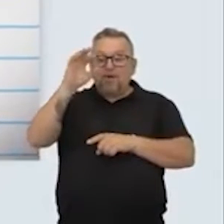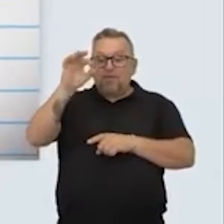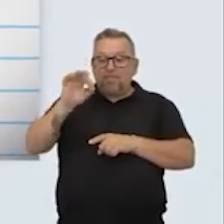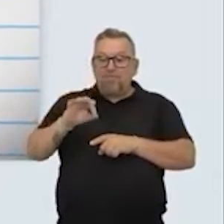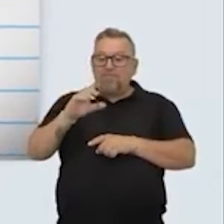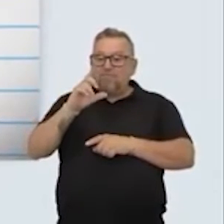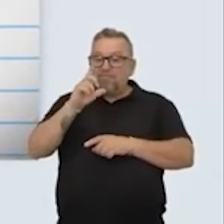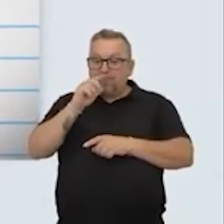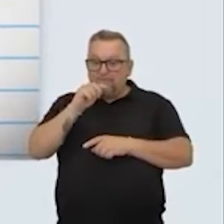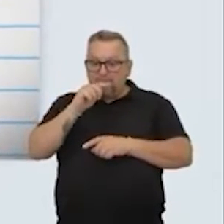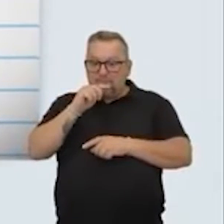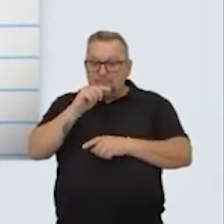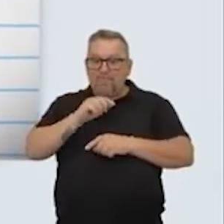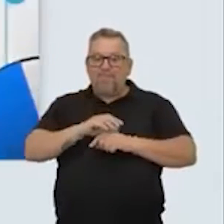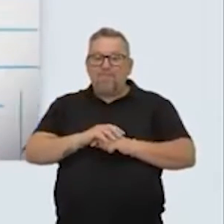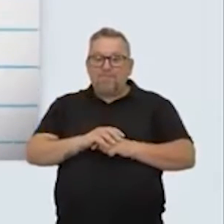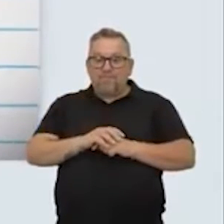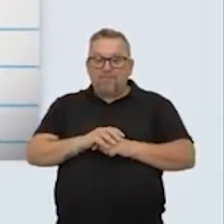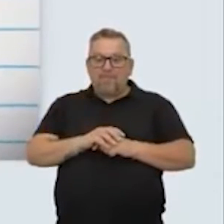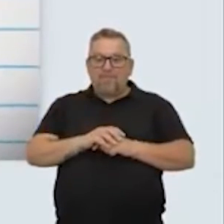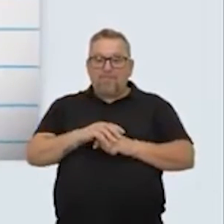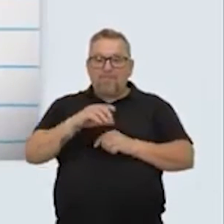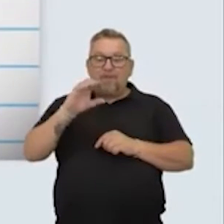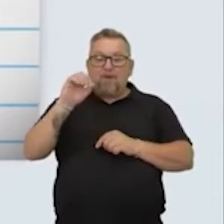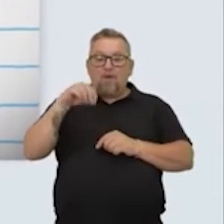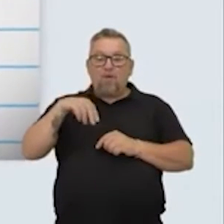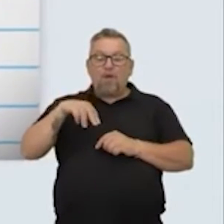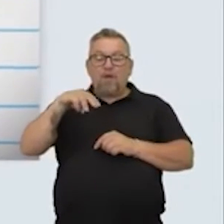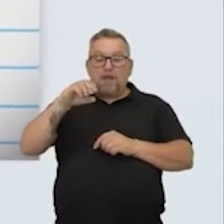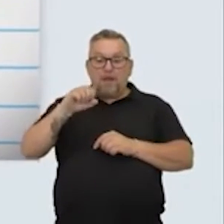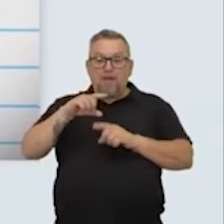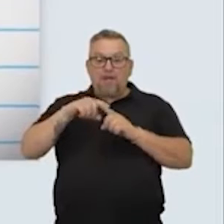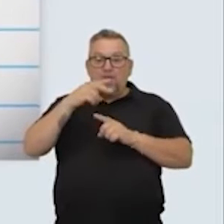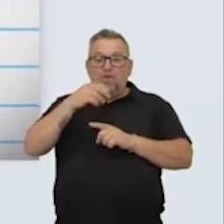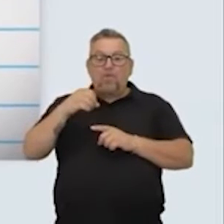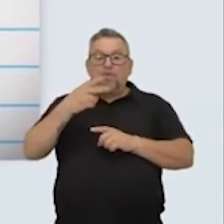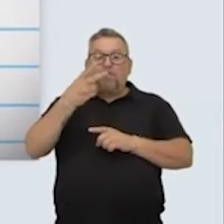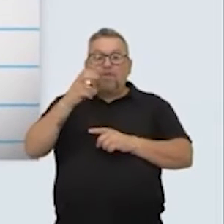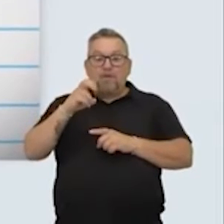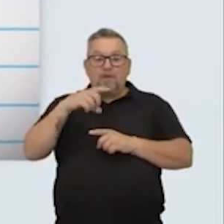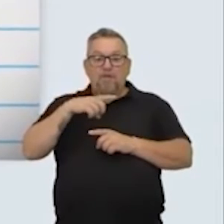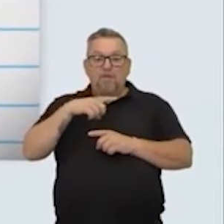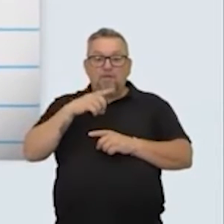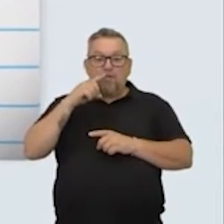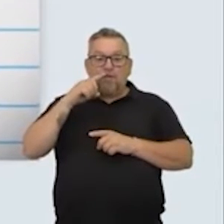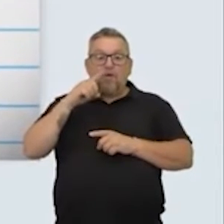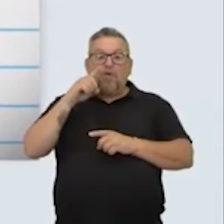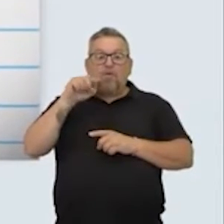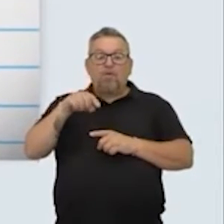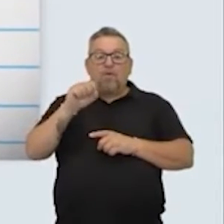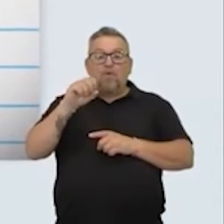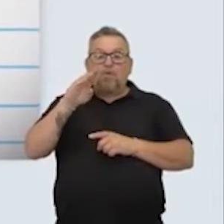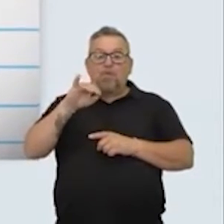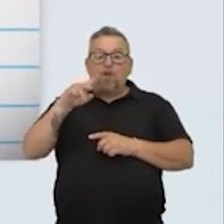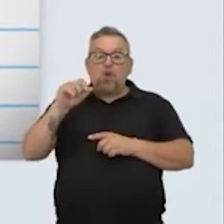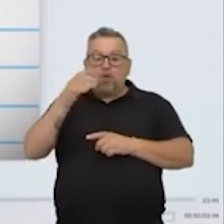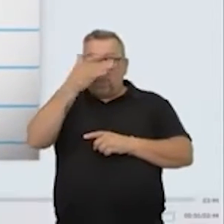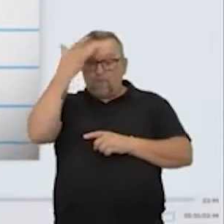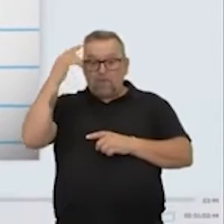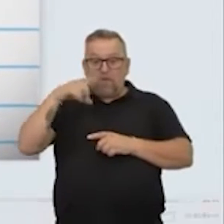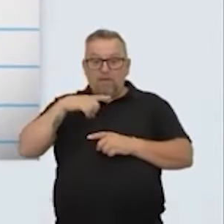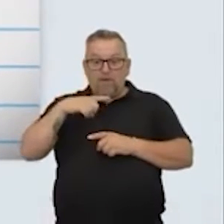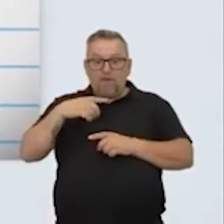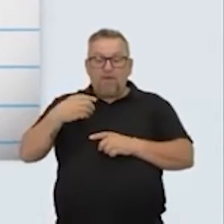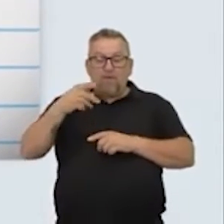de água acessível. Segundo a OMS, até 2025, cerca de 1,8 bilhões de pessoas estarão morando